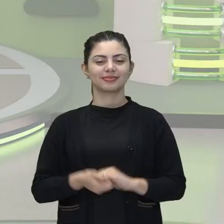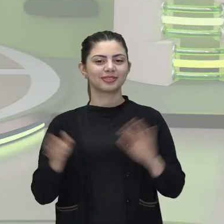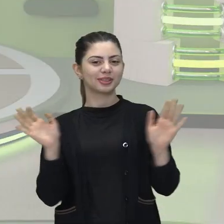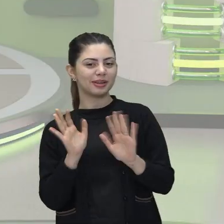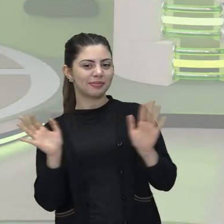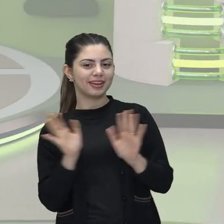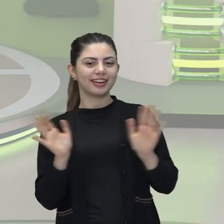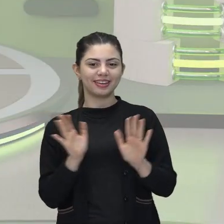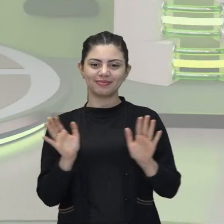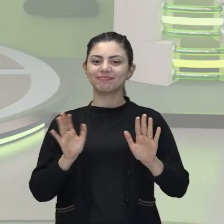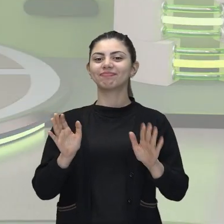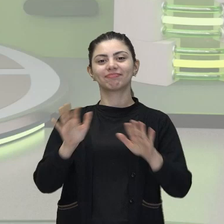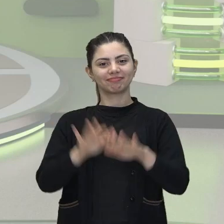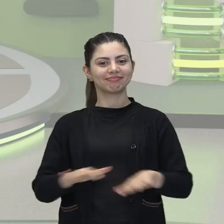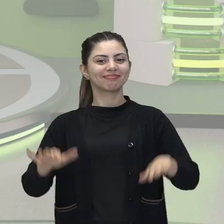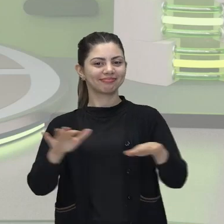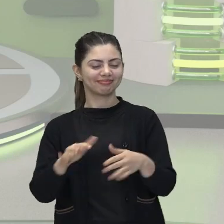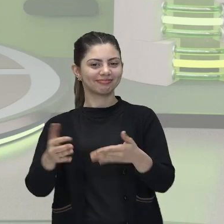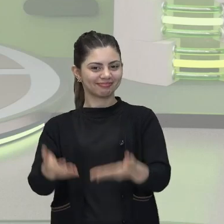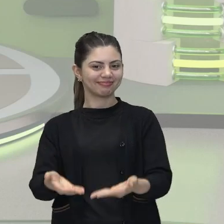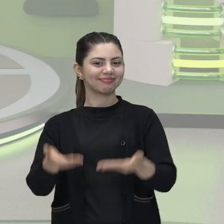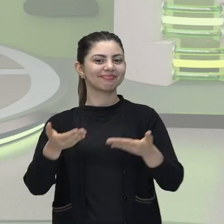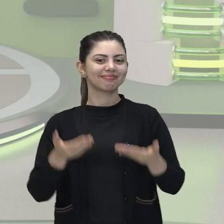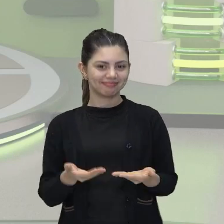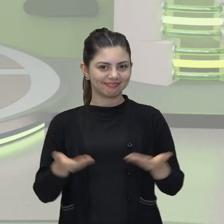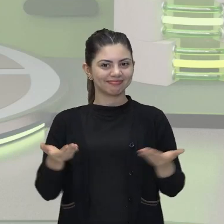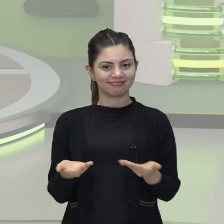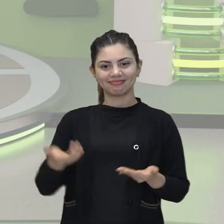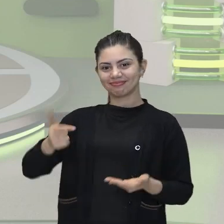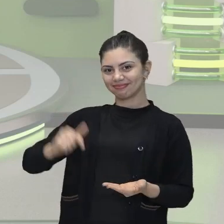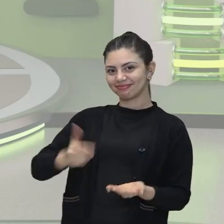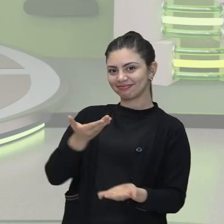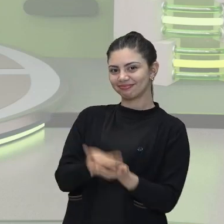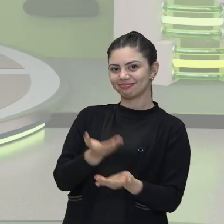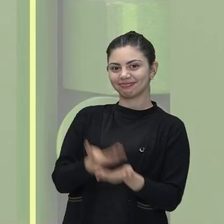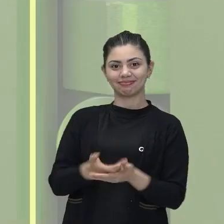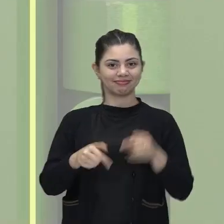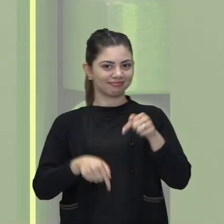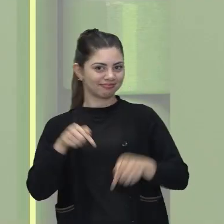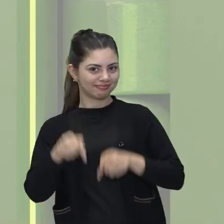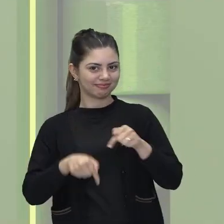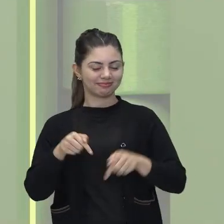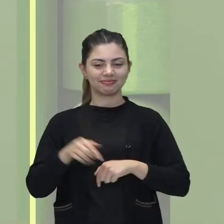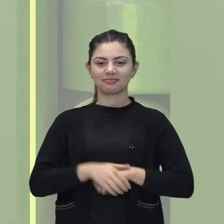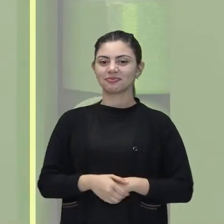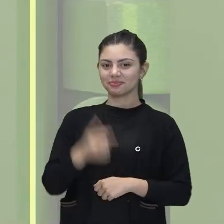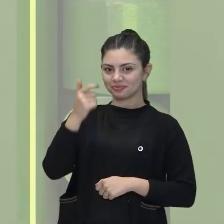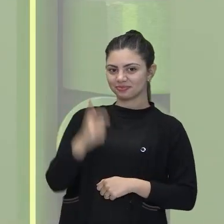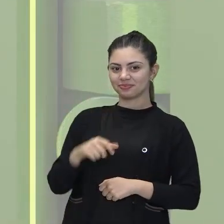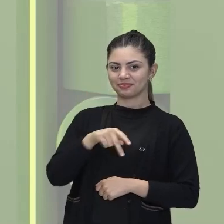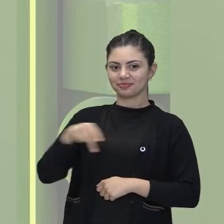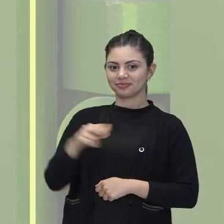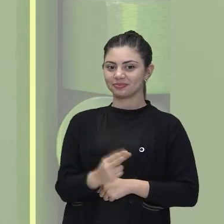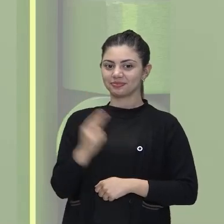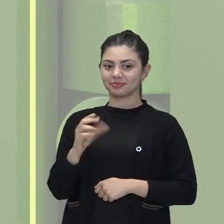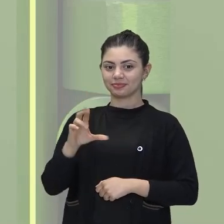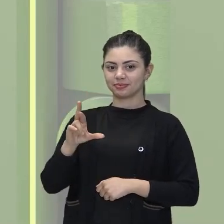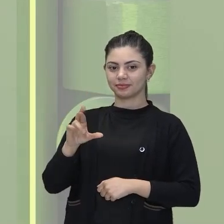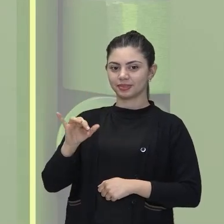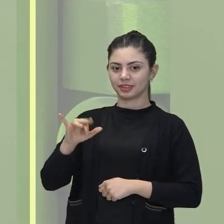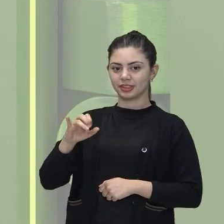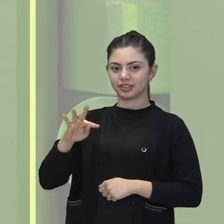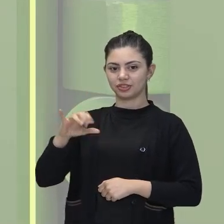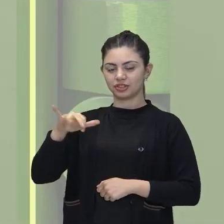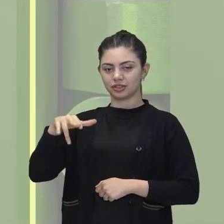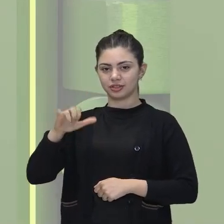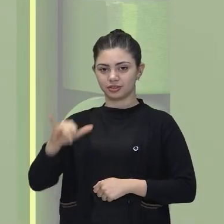Olá, meus queridos, sejam todos muito bem-vindos a mais uma aula de Química. Eu sou a professora Cristiane